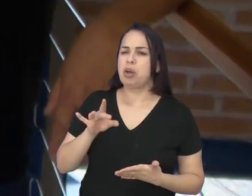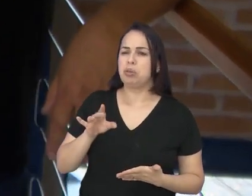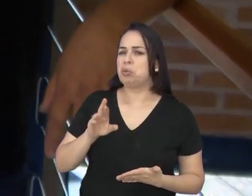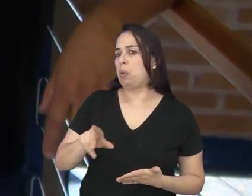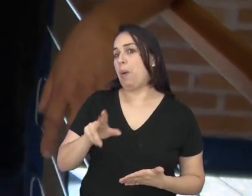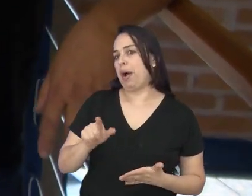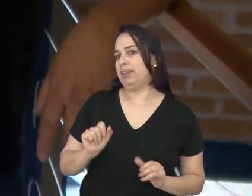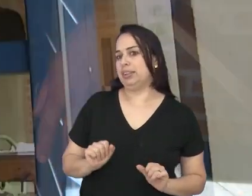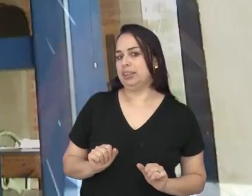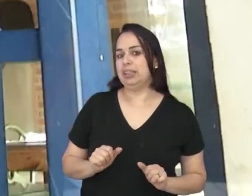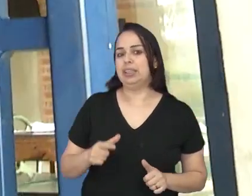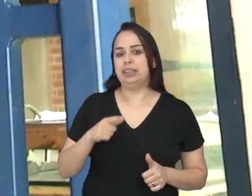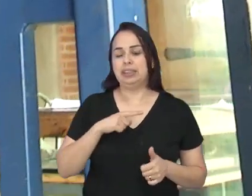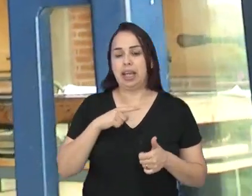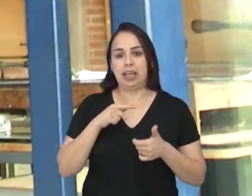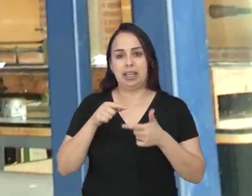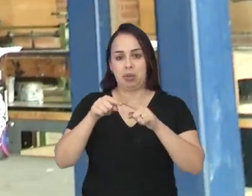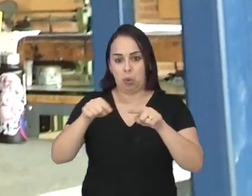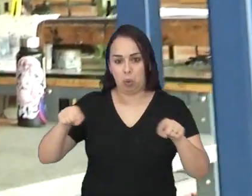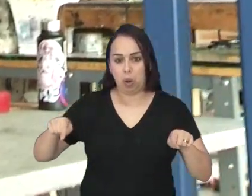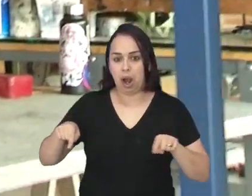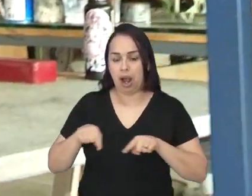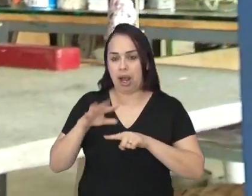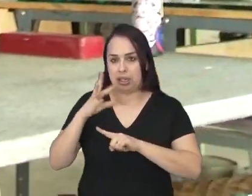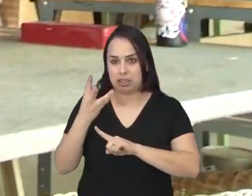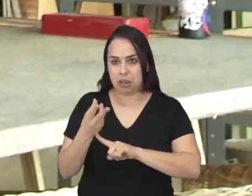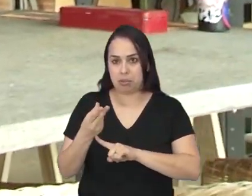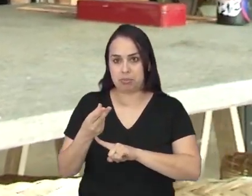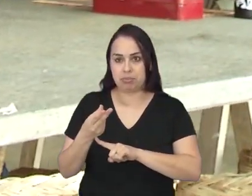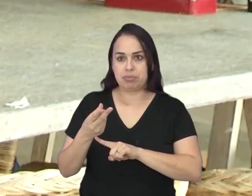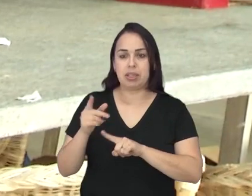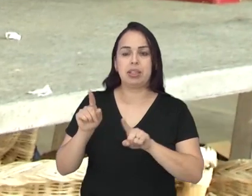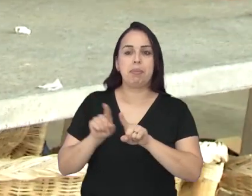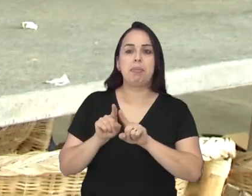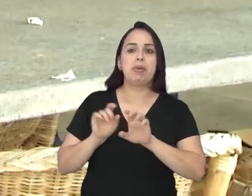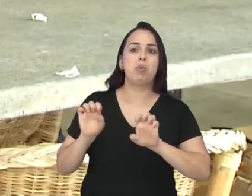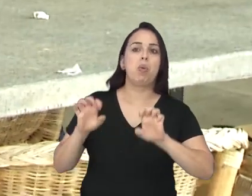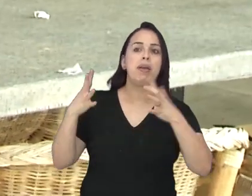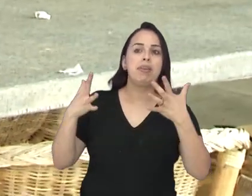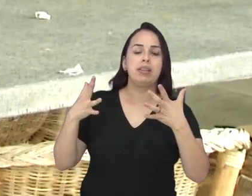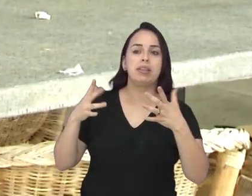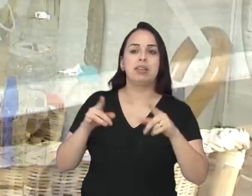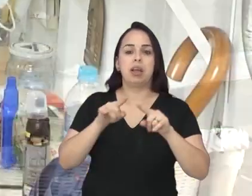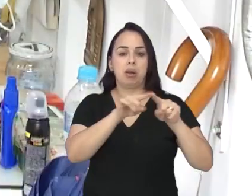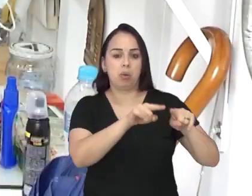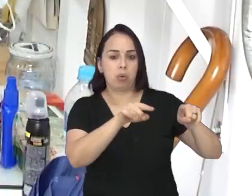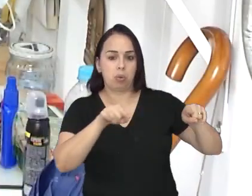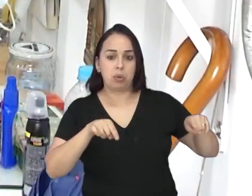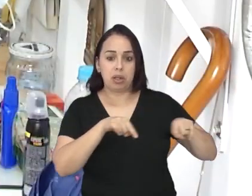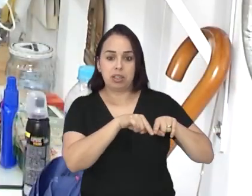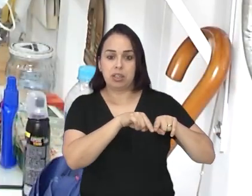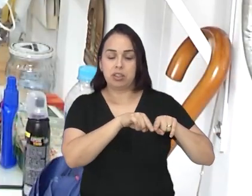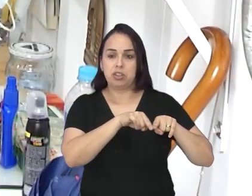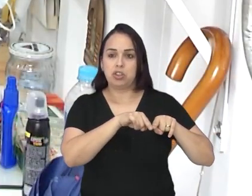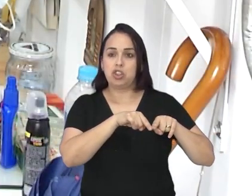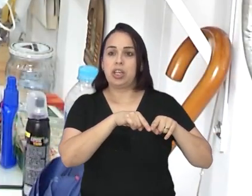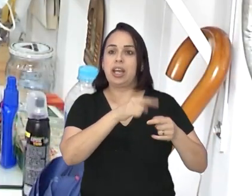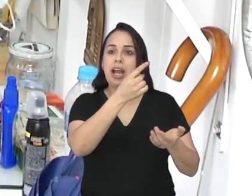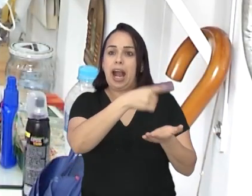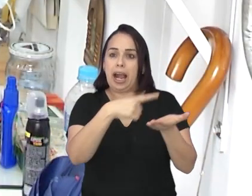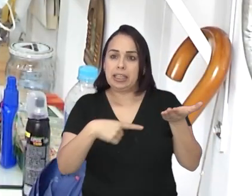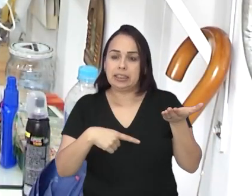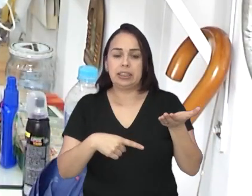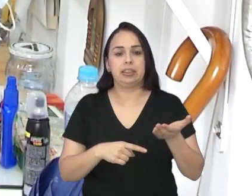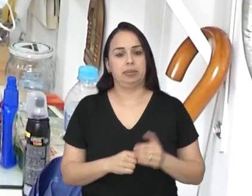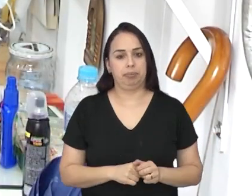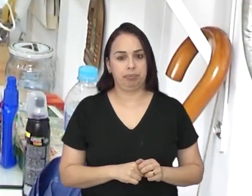né? Tem um ateliê, acontecem eventos, tem um ateliê de encadernação, não é isso? Isso, aqui a gente